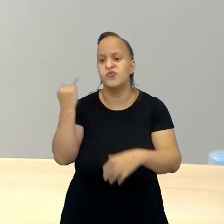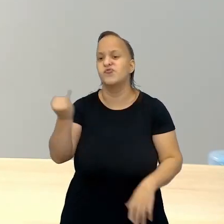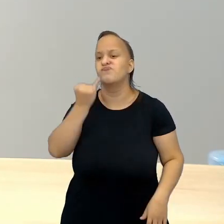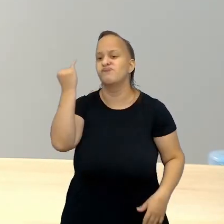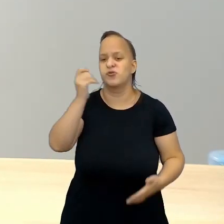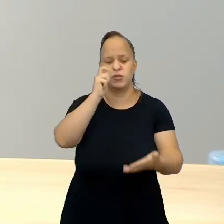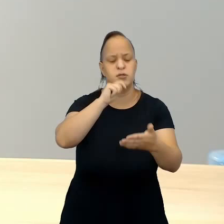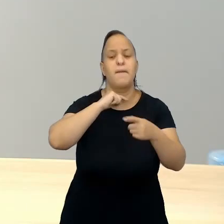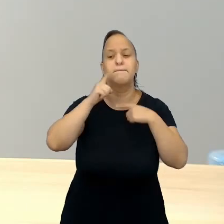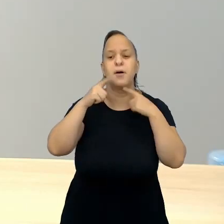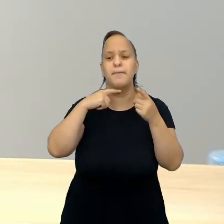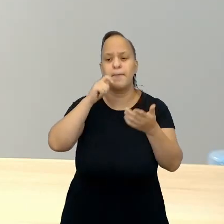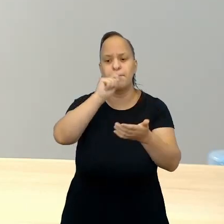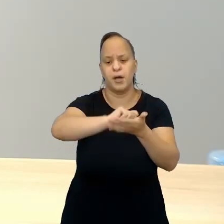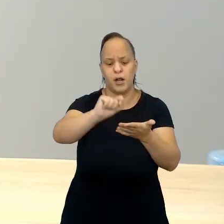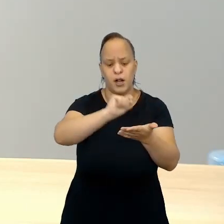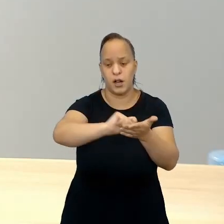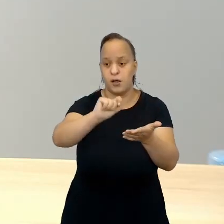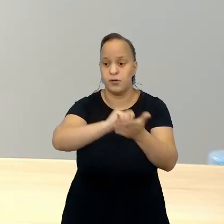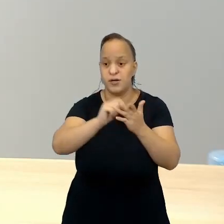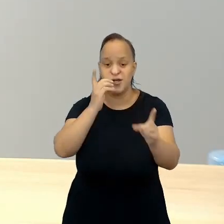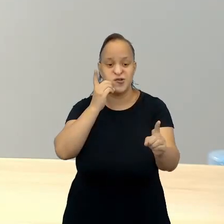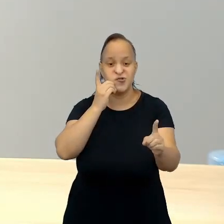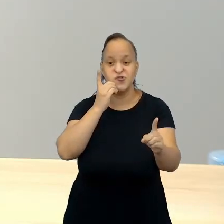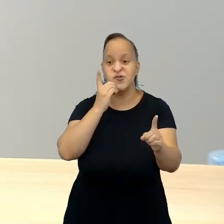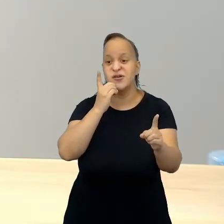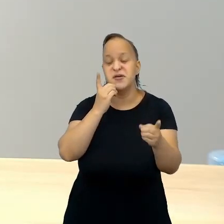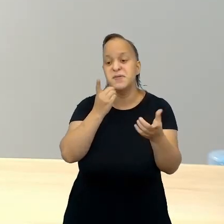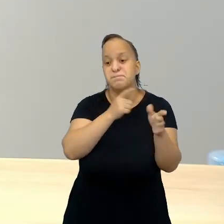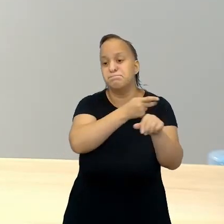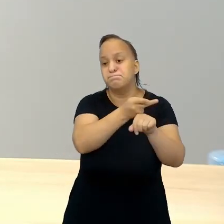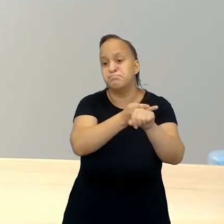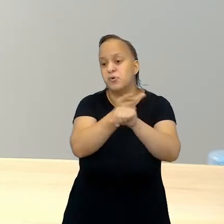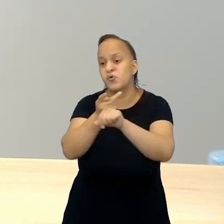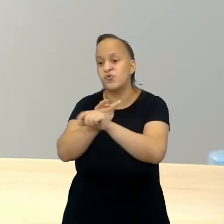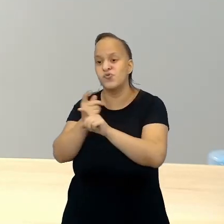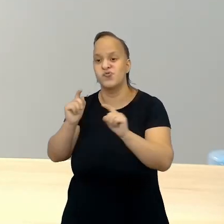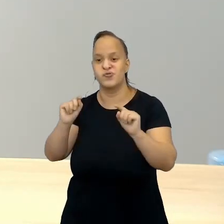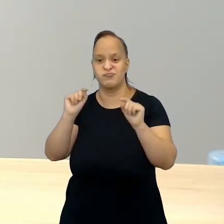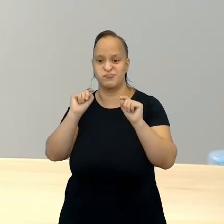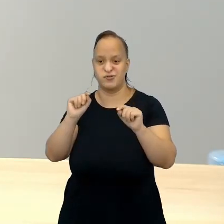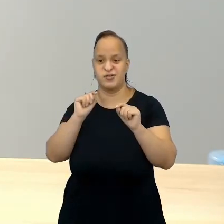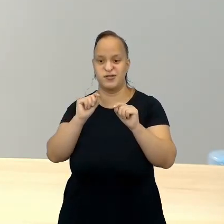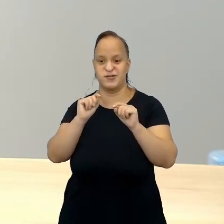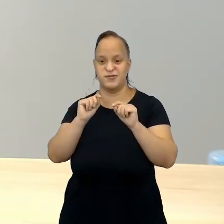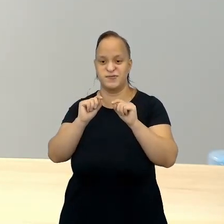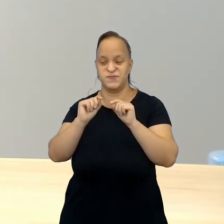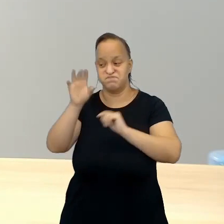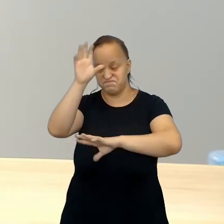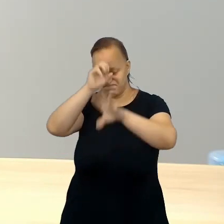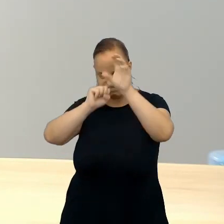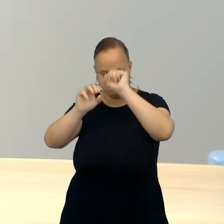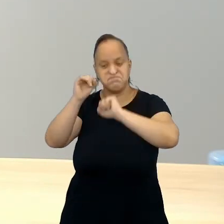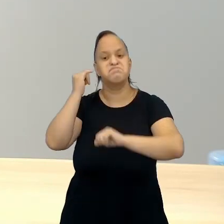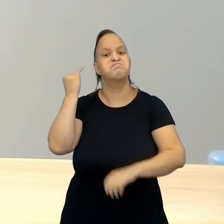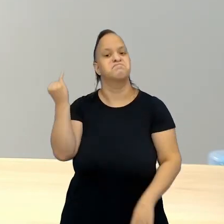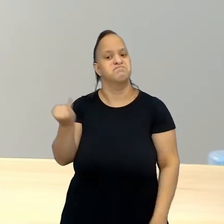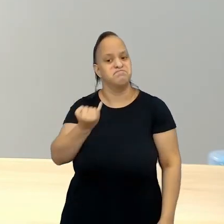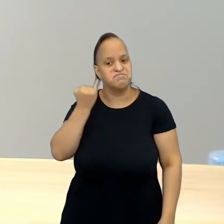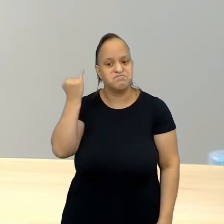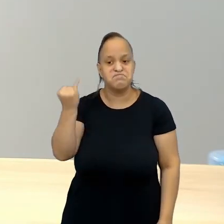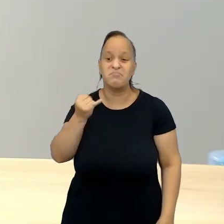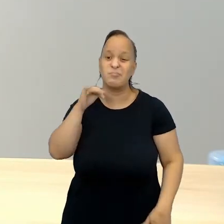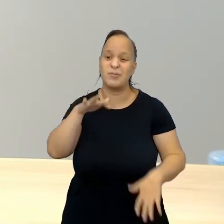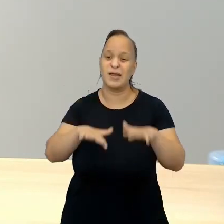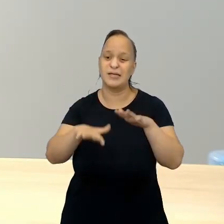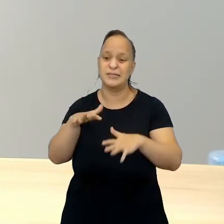e vá ao encontro de saber o que é que ele precisa aprender. Isso é muito importante, né? E às vezes na aula, se